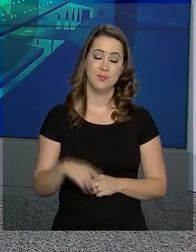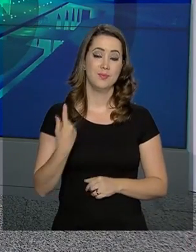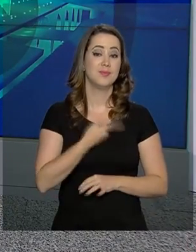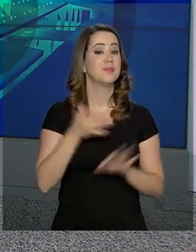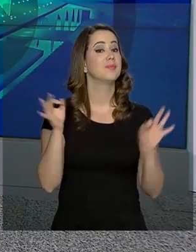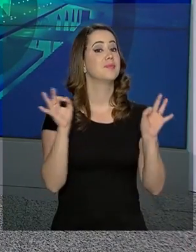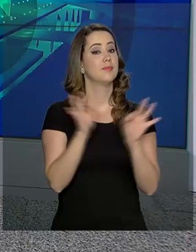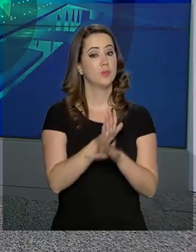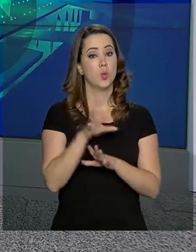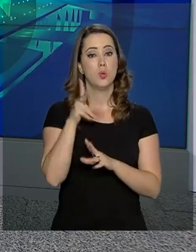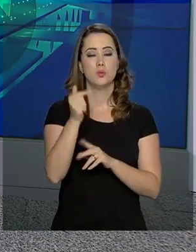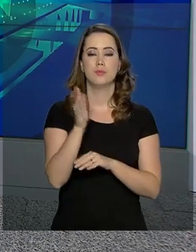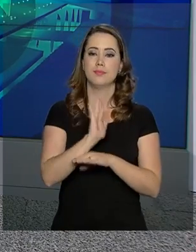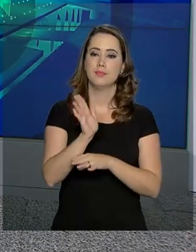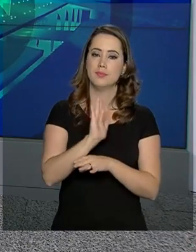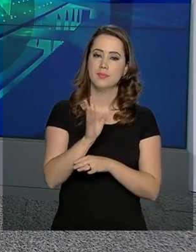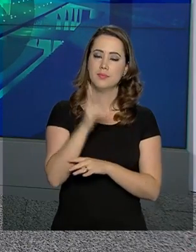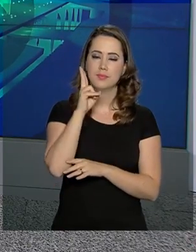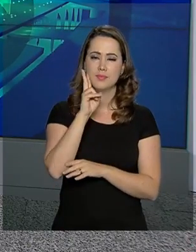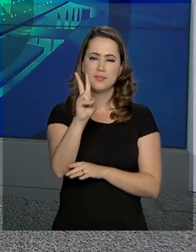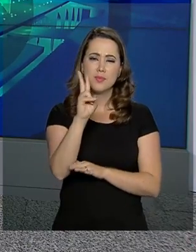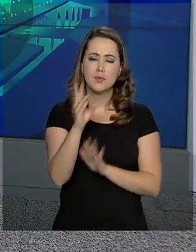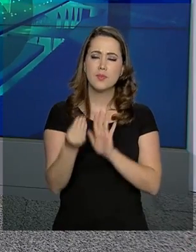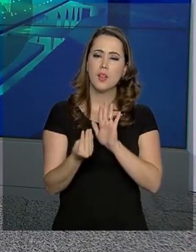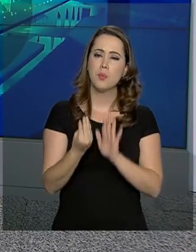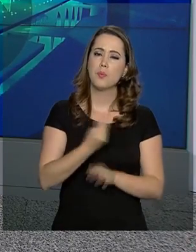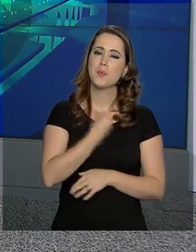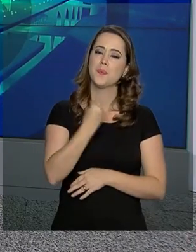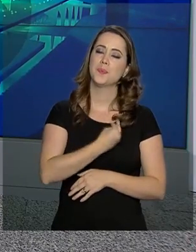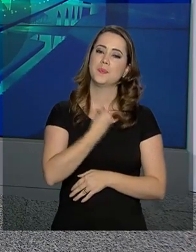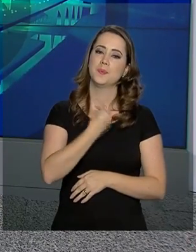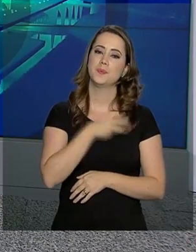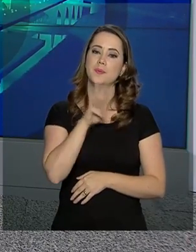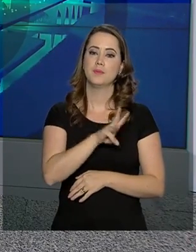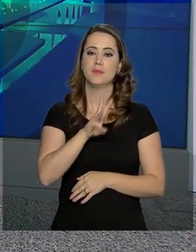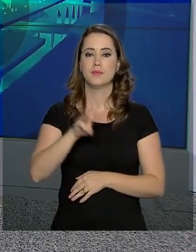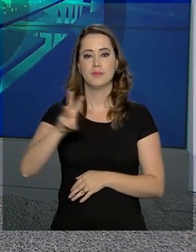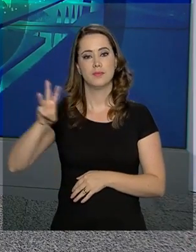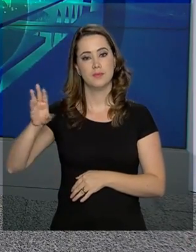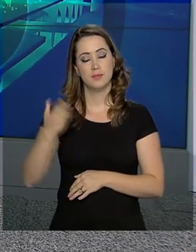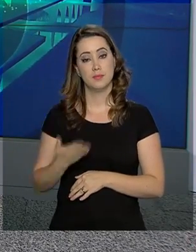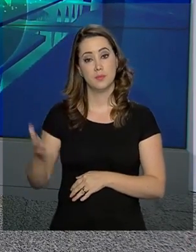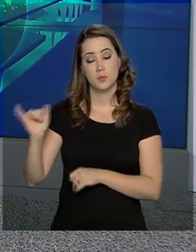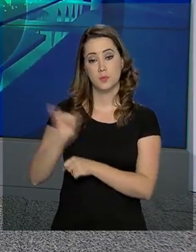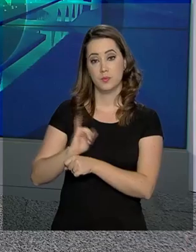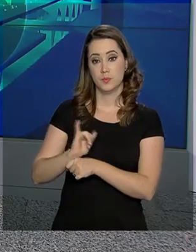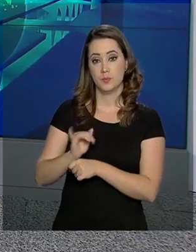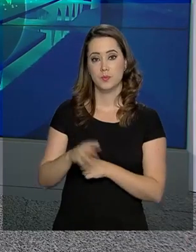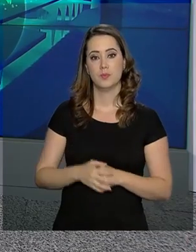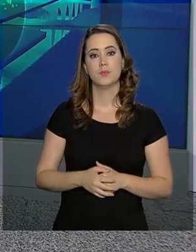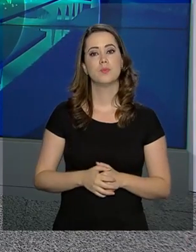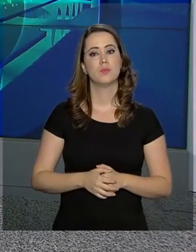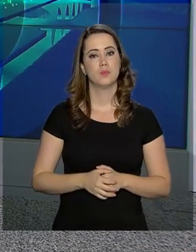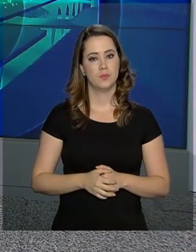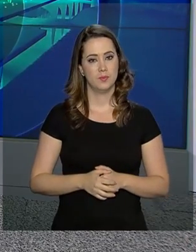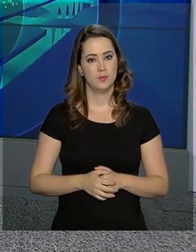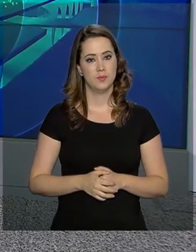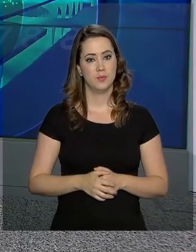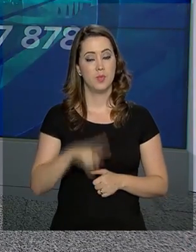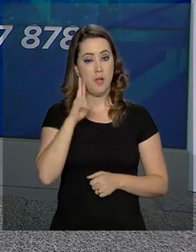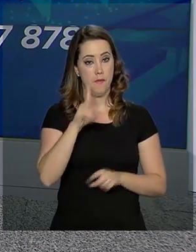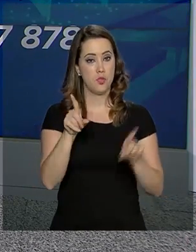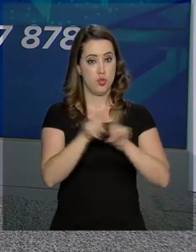Nós ficamos por aqui. Toda a nossa programação você acompanha ao vivo pelo site da NBR e pelo canal no